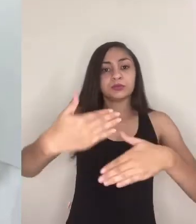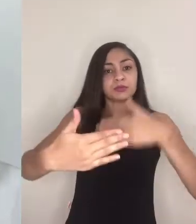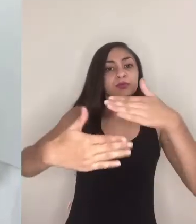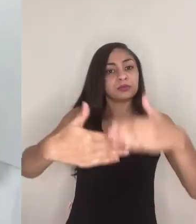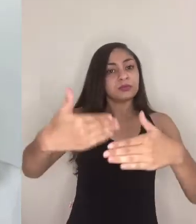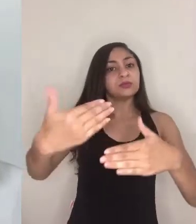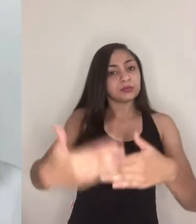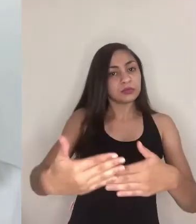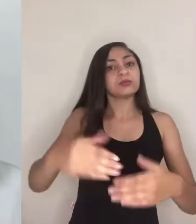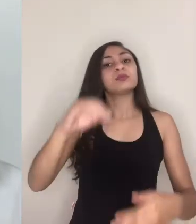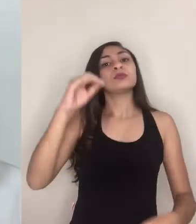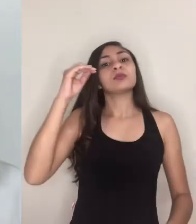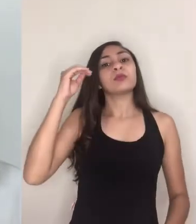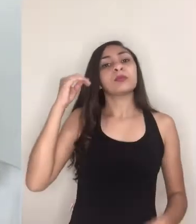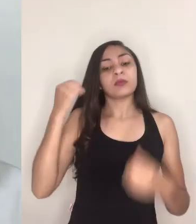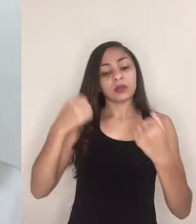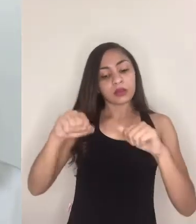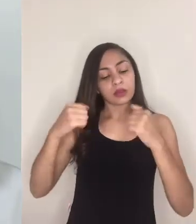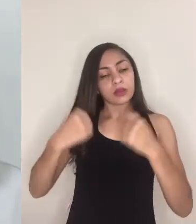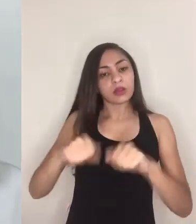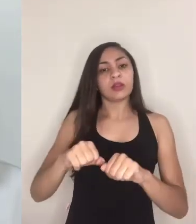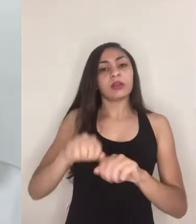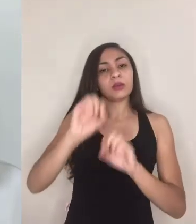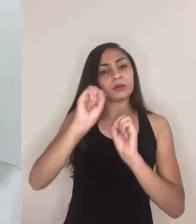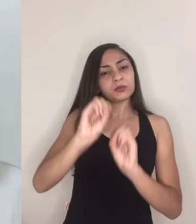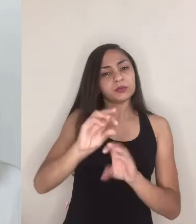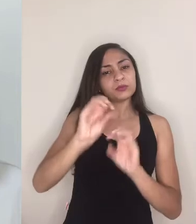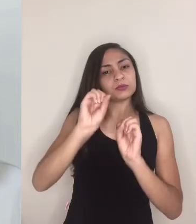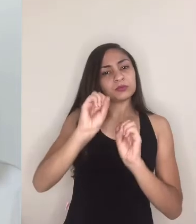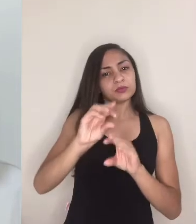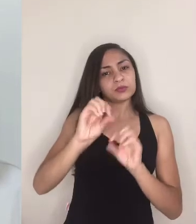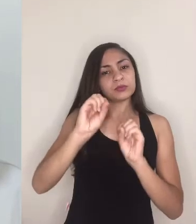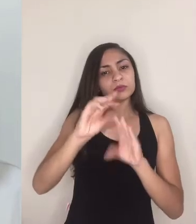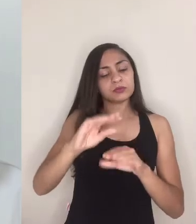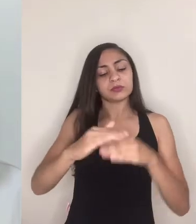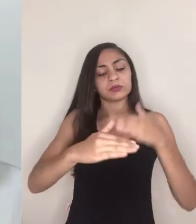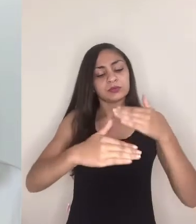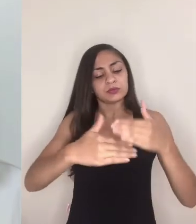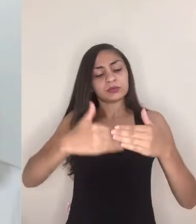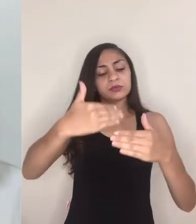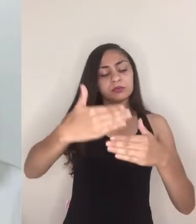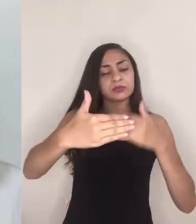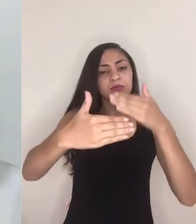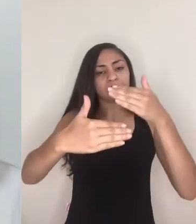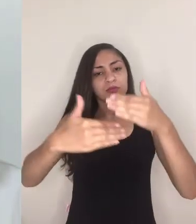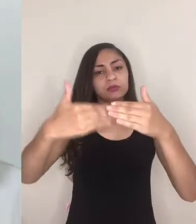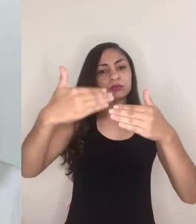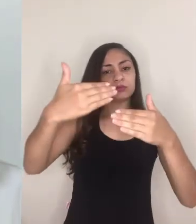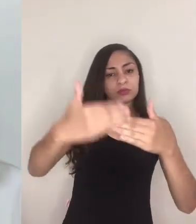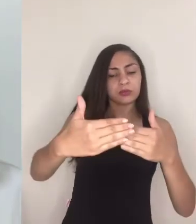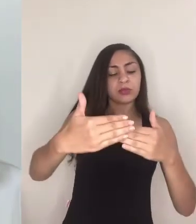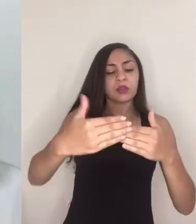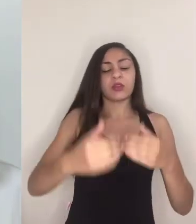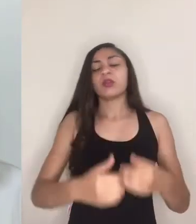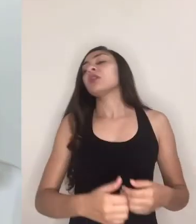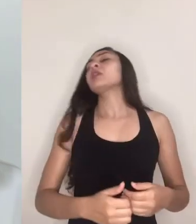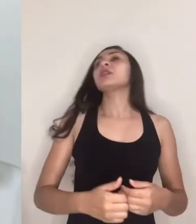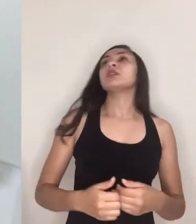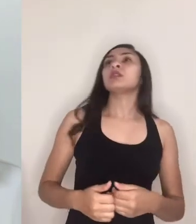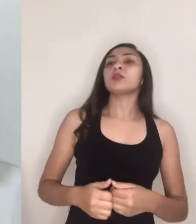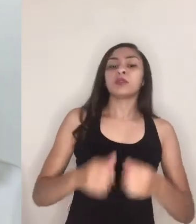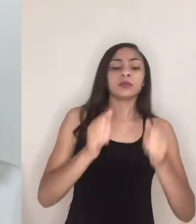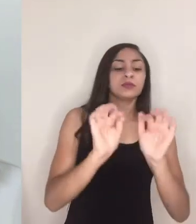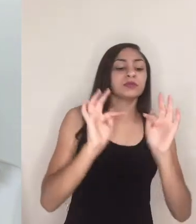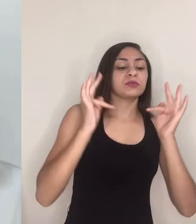outra. Descendente de Corá e membro de uma família dedicada ao serviço do Senhor no